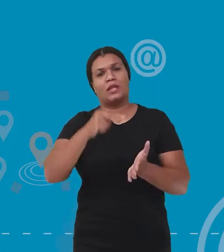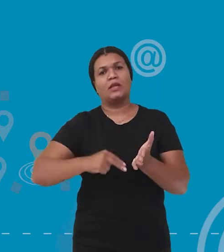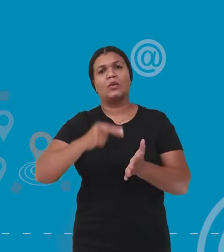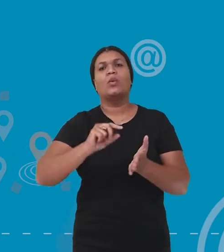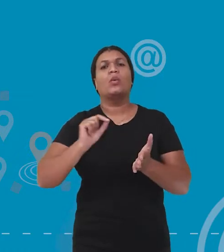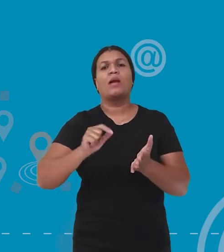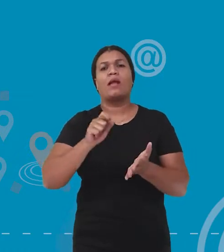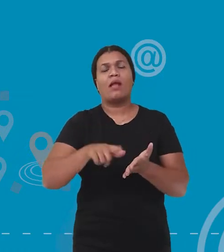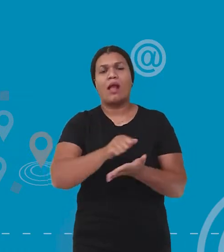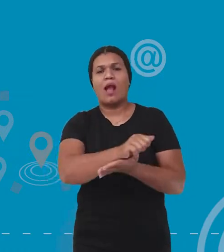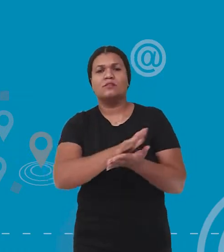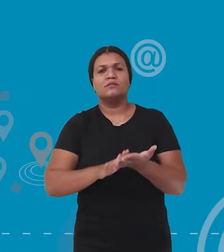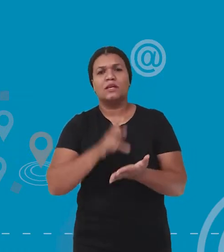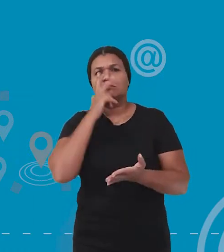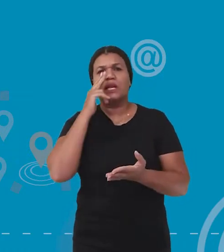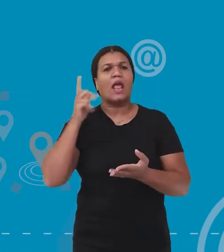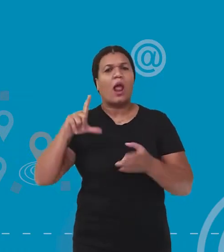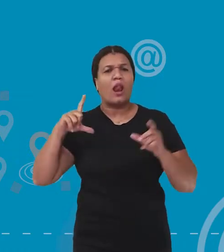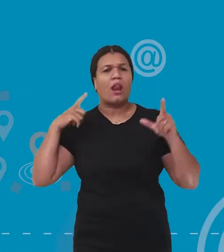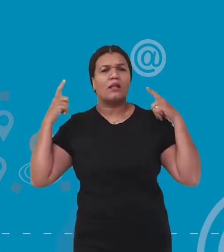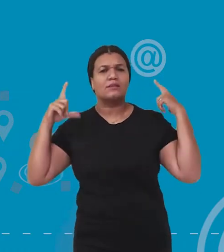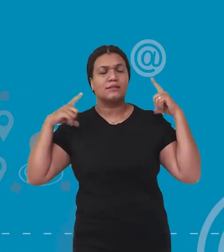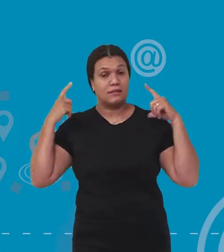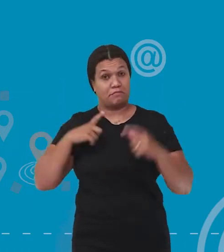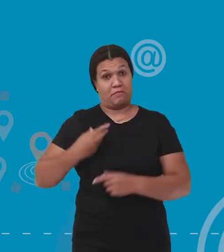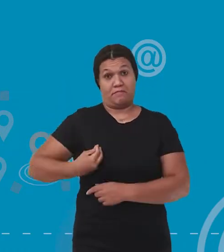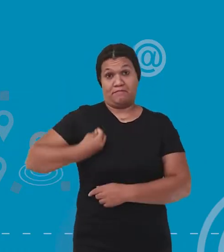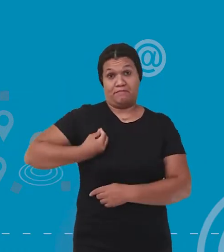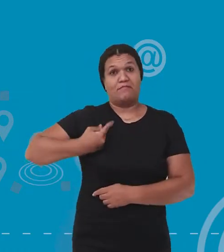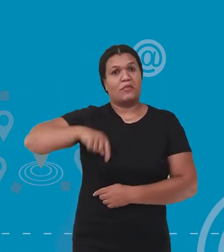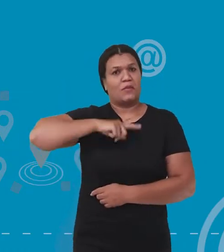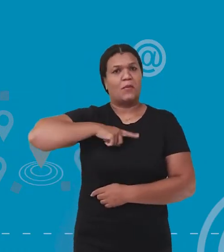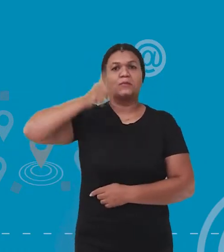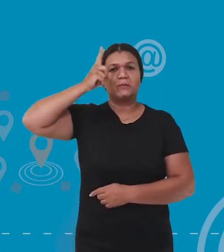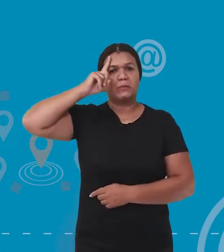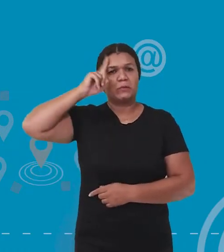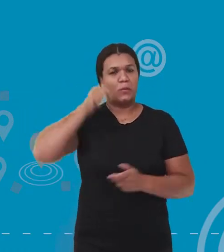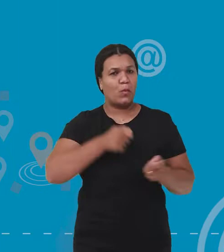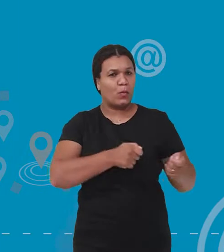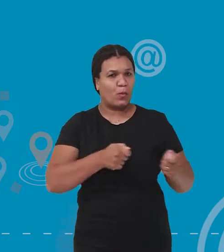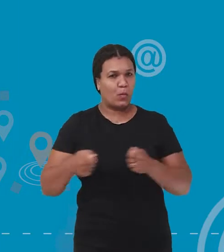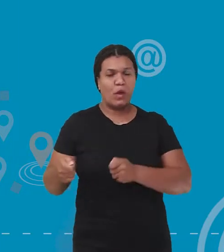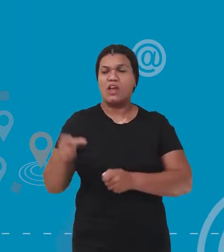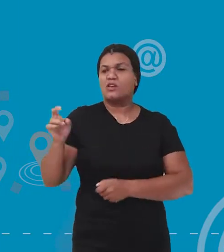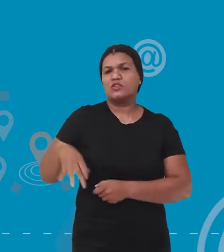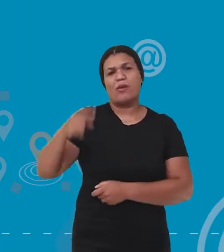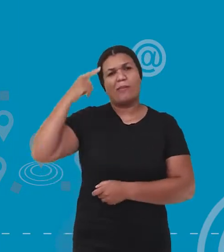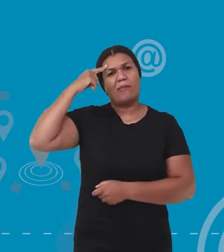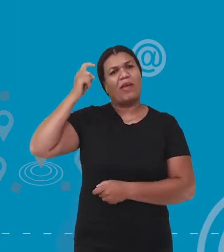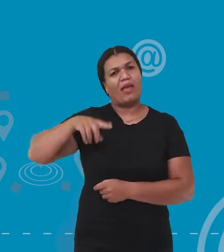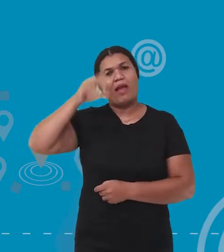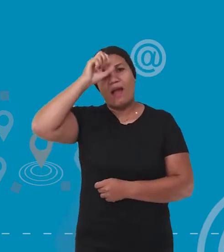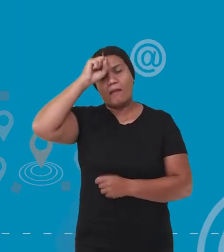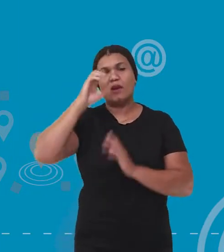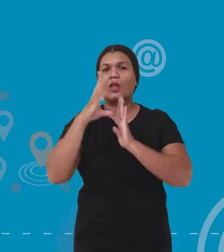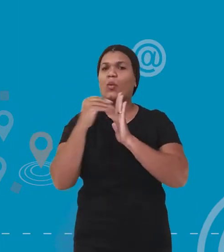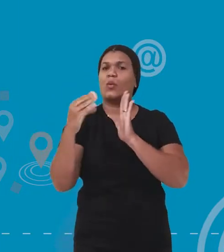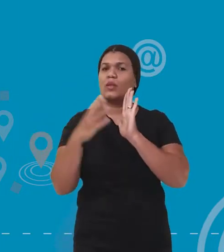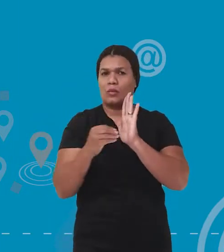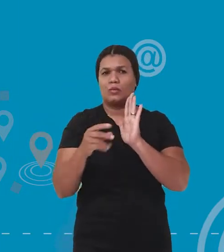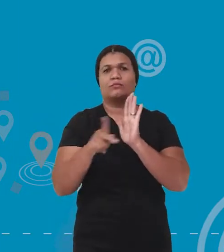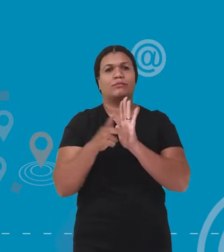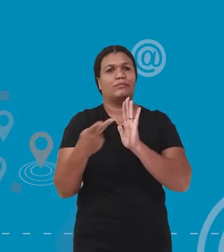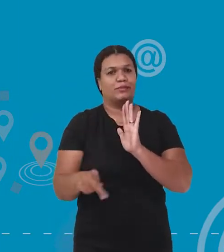uma atividade de lazer que está presente em nosso dia a dia e não só como forma de aprender os